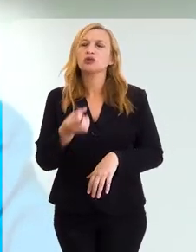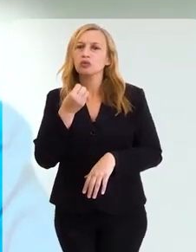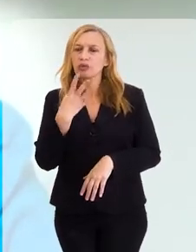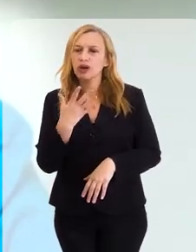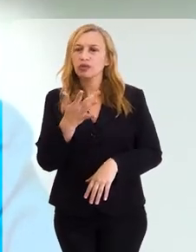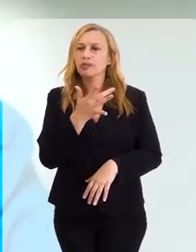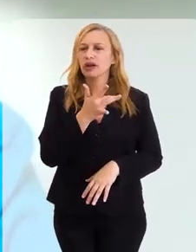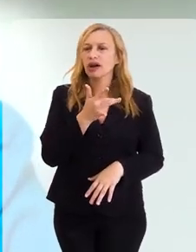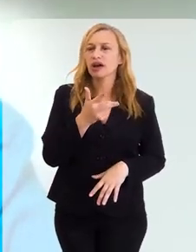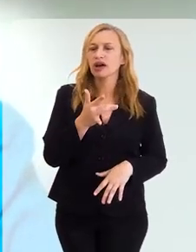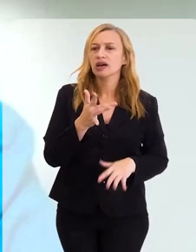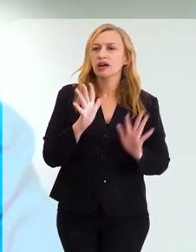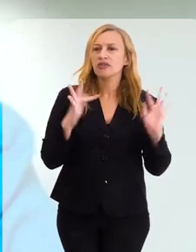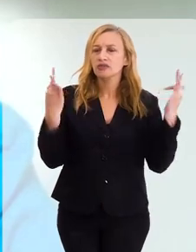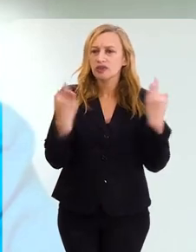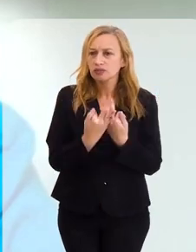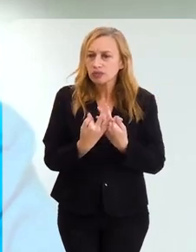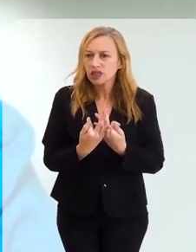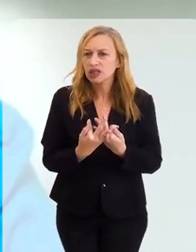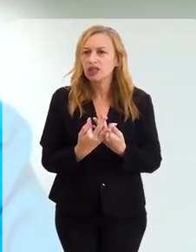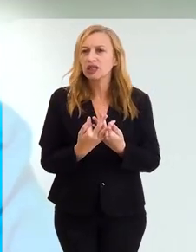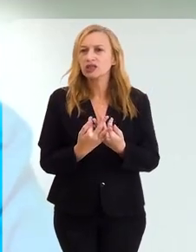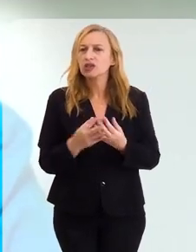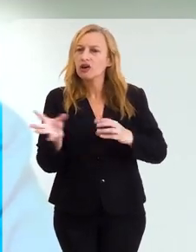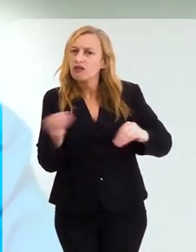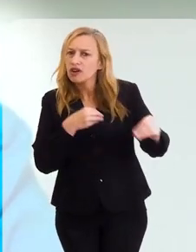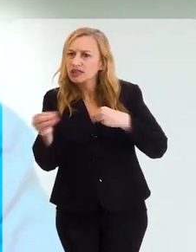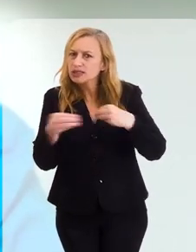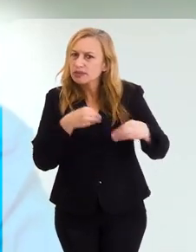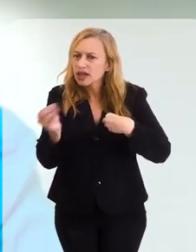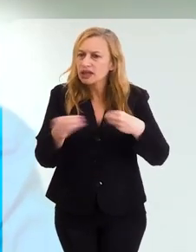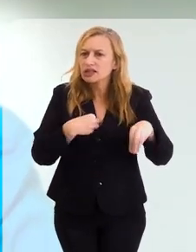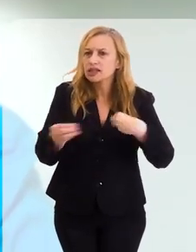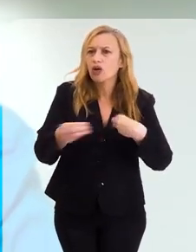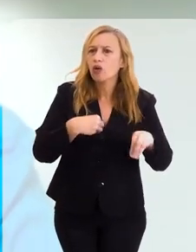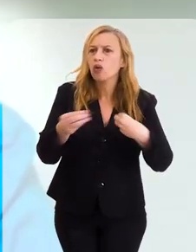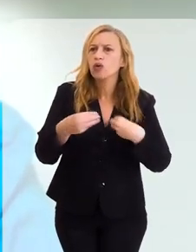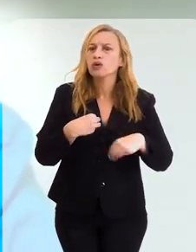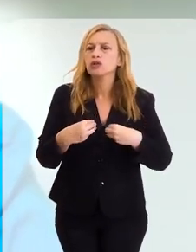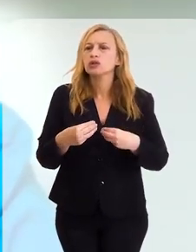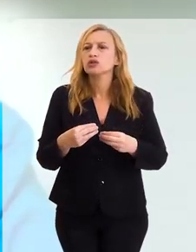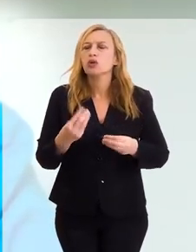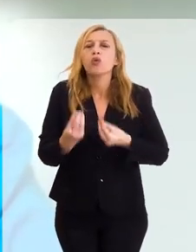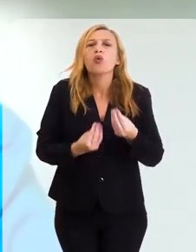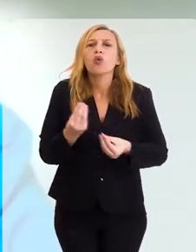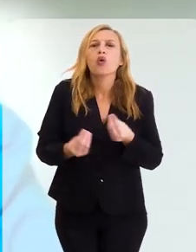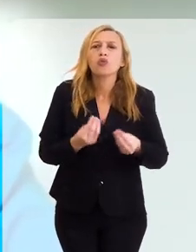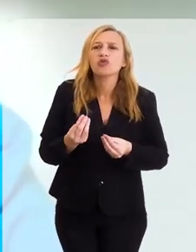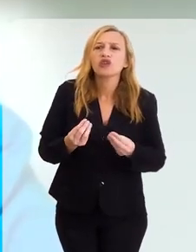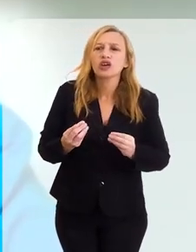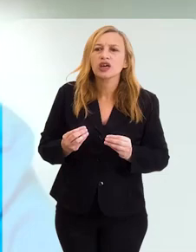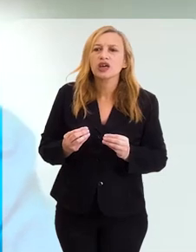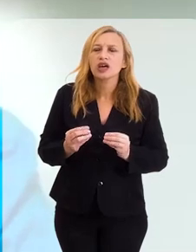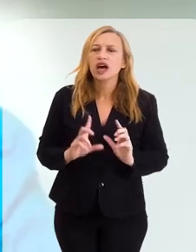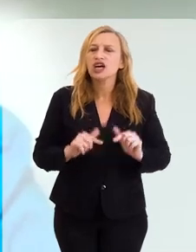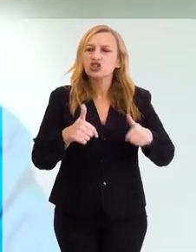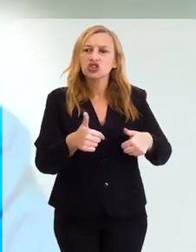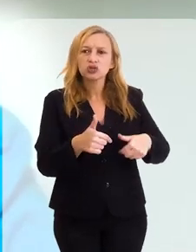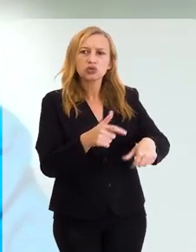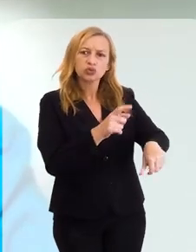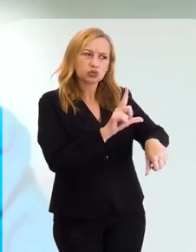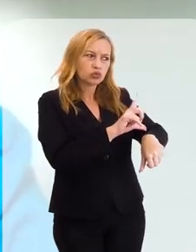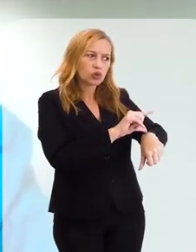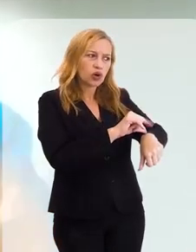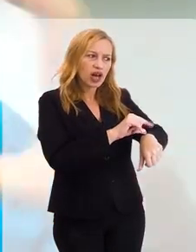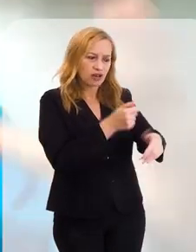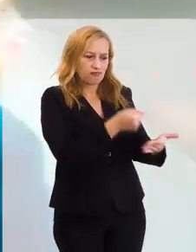da qualidade de vida, do bem-estar e de uma flexibilização, né, do modo como ele